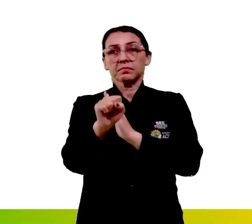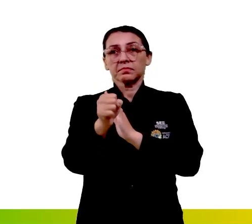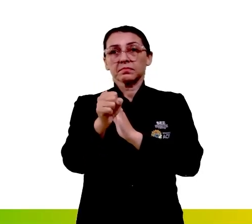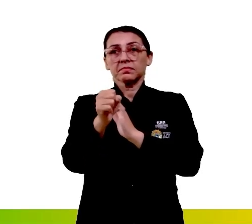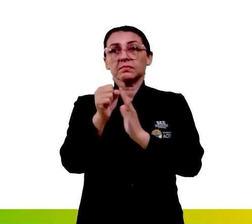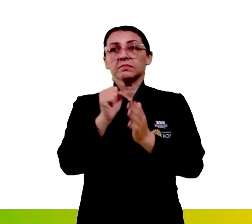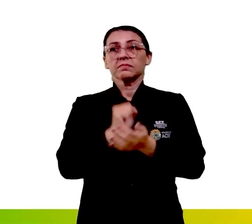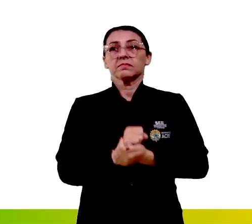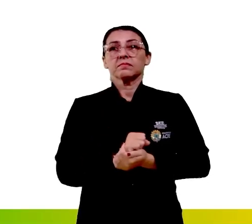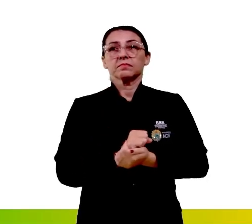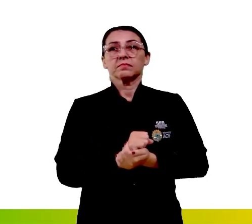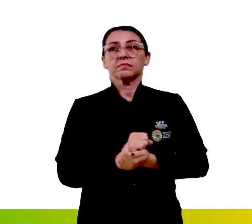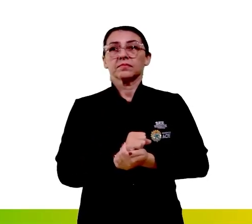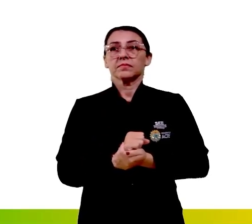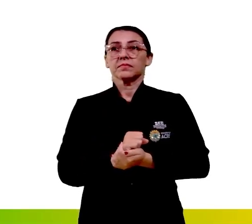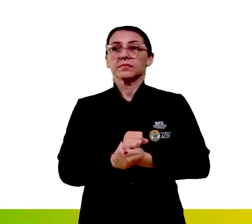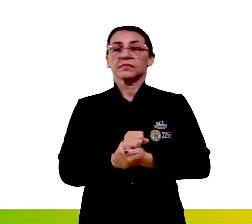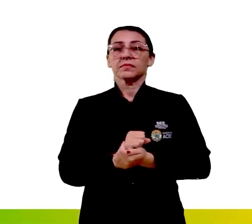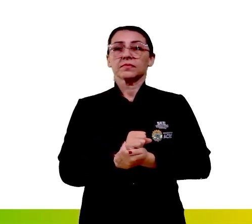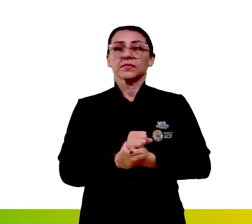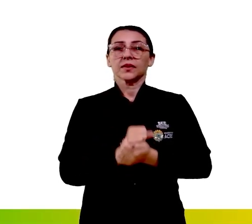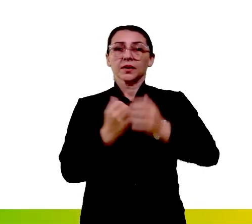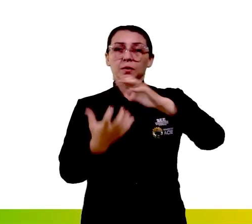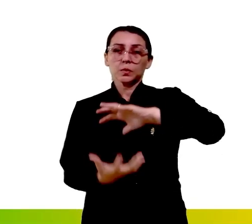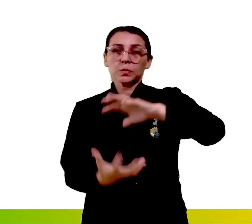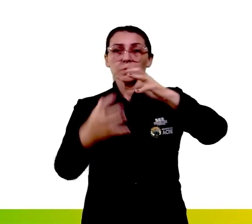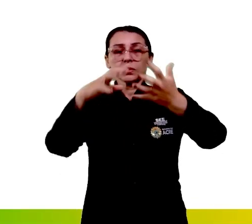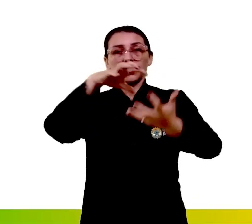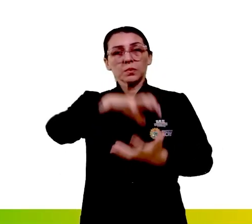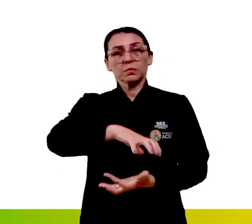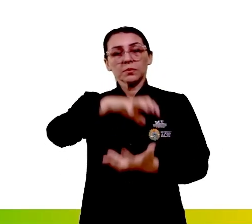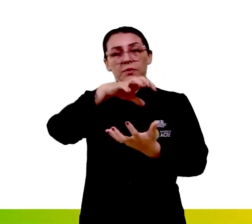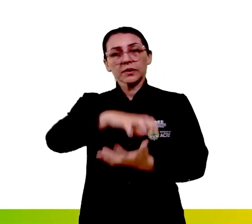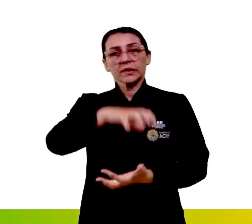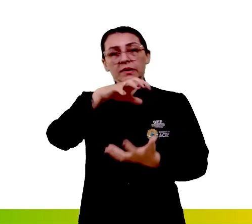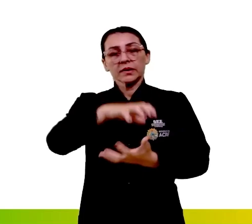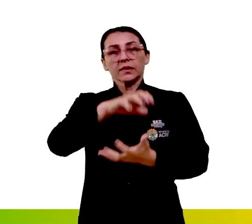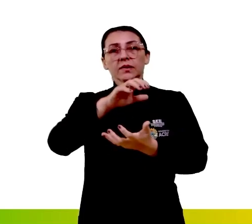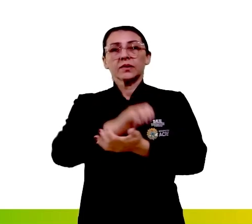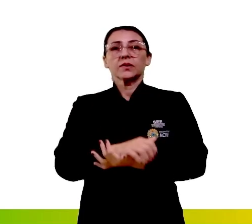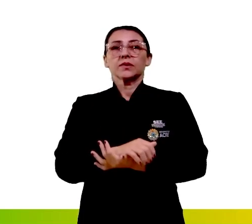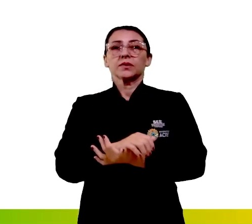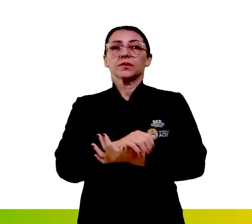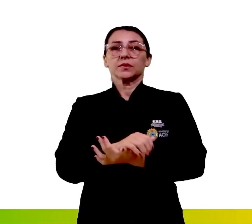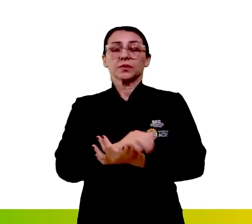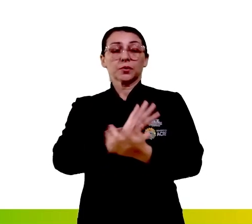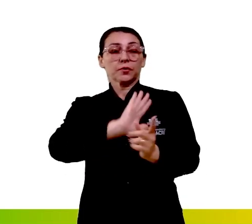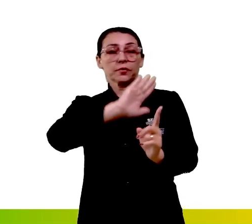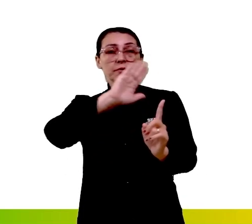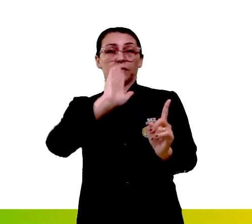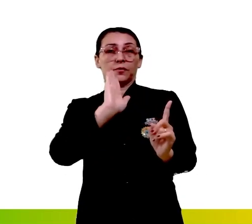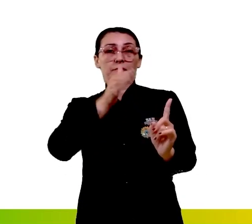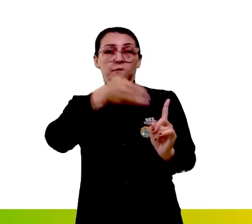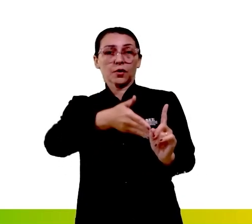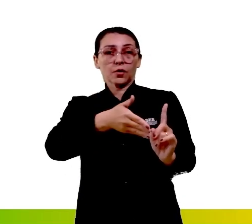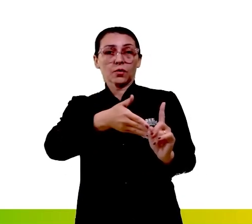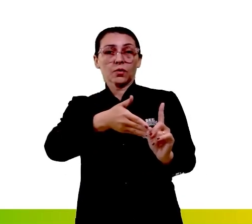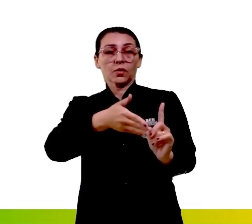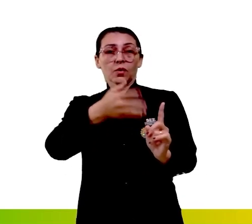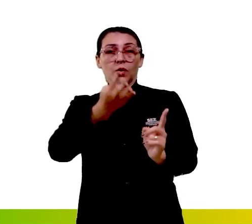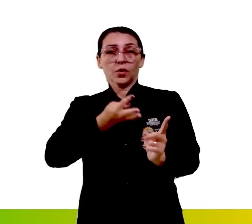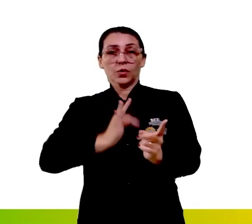séculos XVI e XVIII, foi marcada por uma mudança de foco do